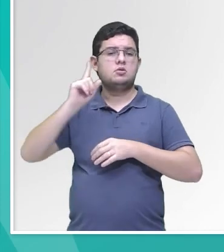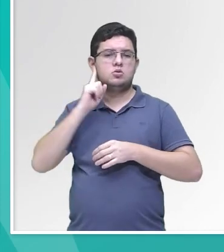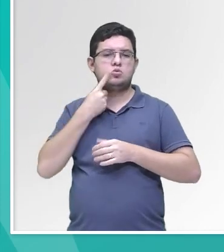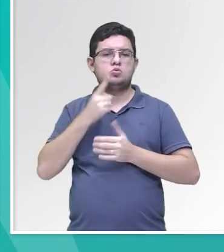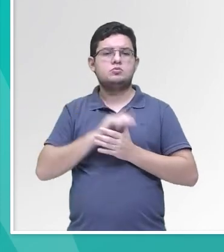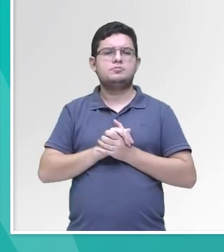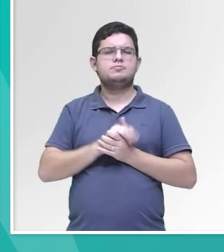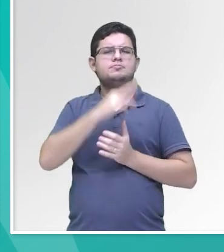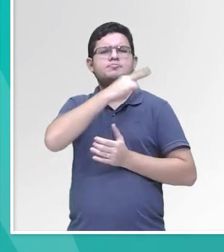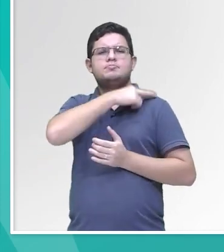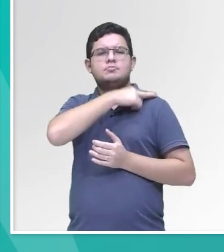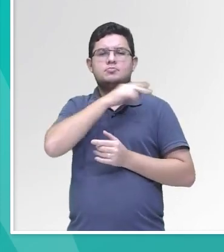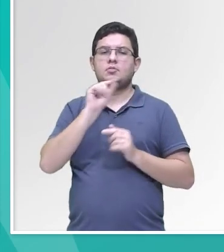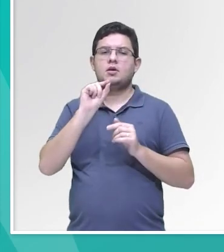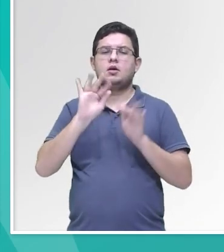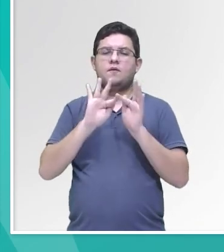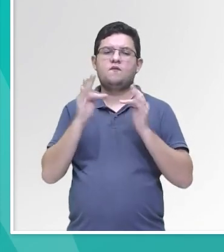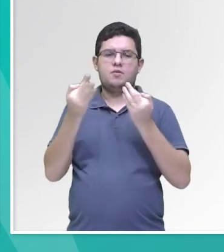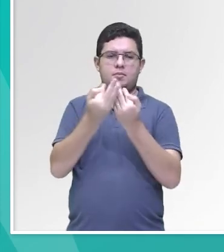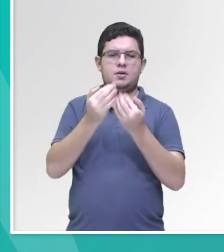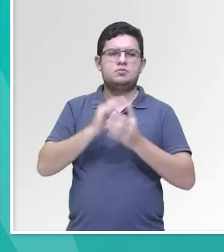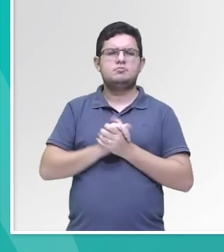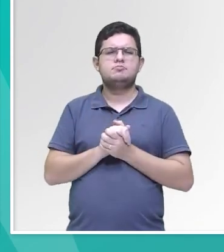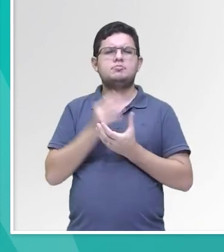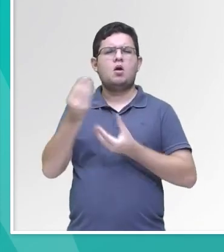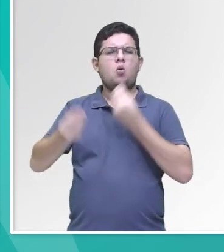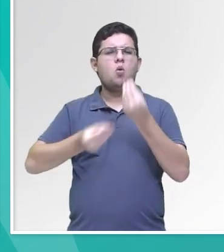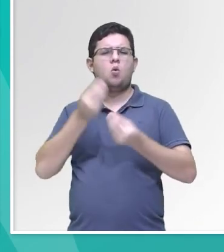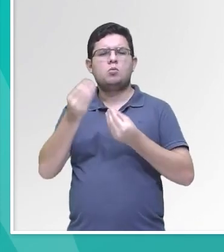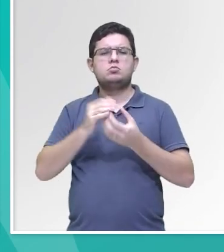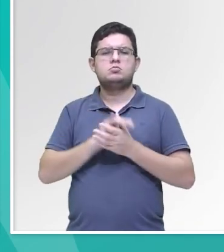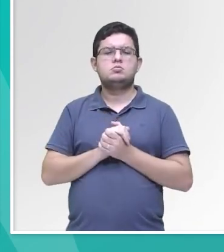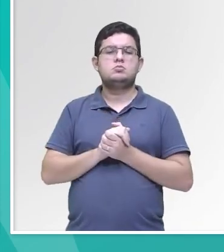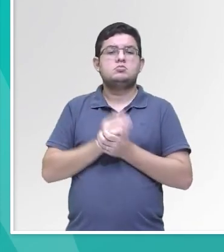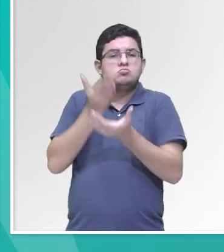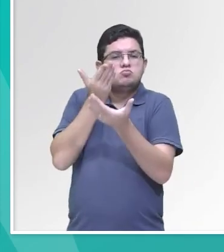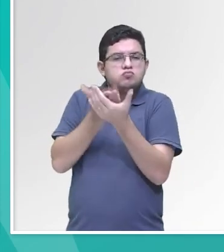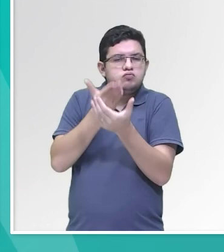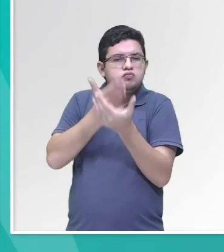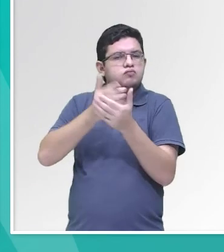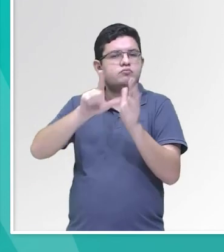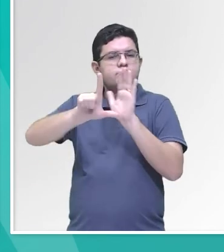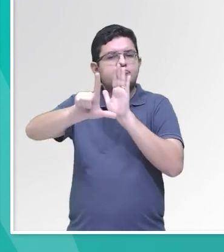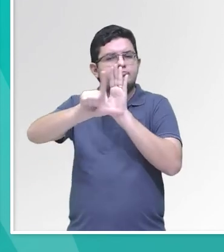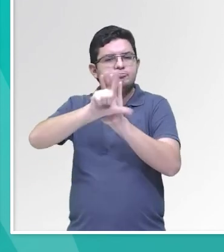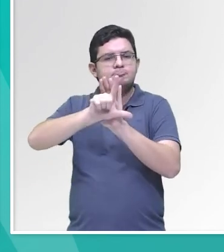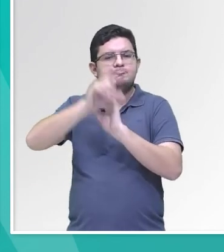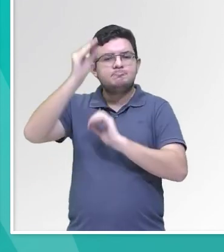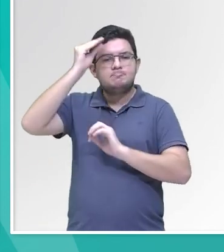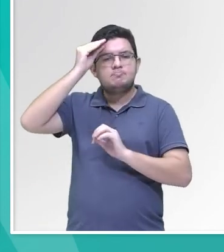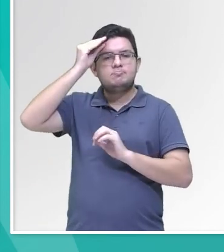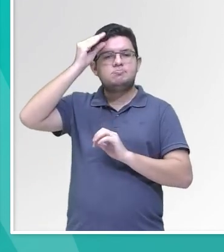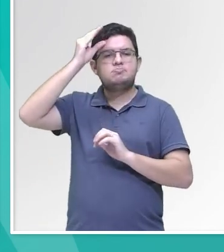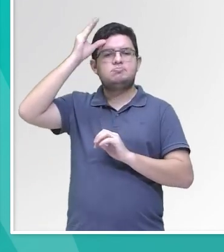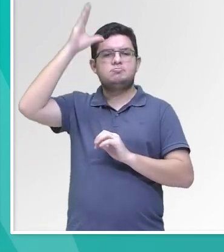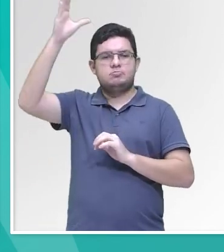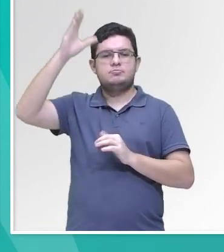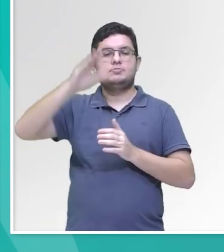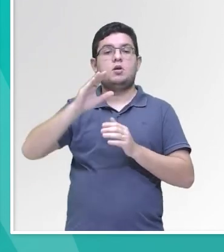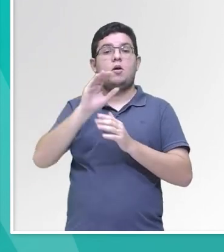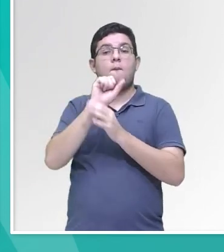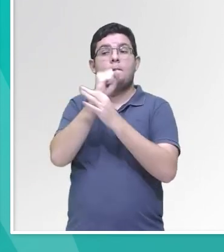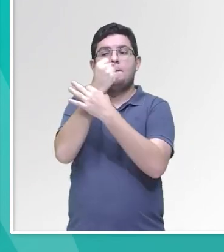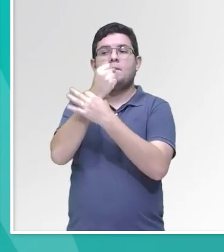fazer isso? A família. Como? Por meio do aprofundamento no conhecimento das leis que protegem